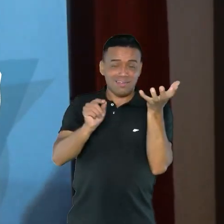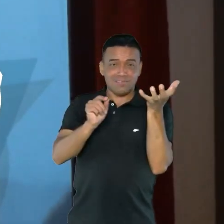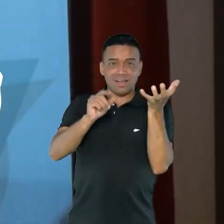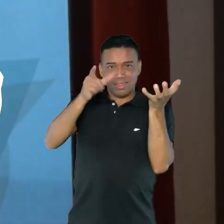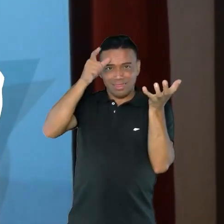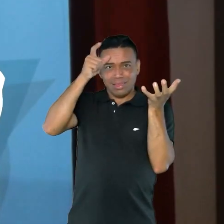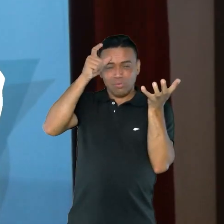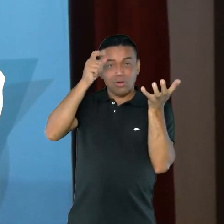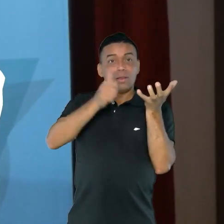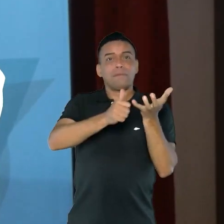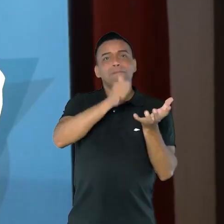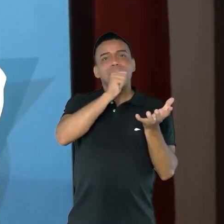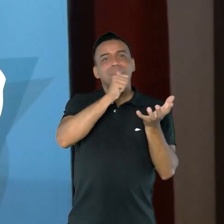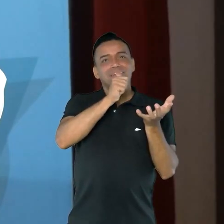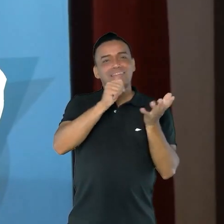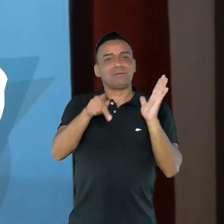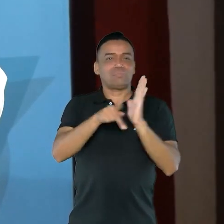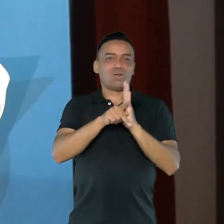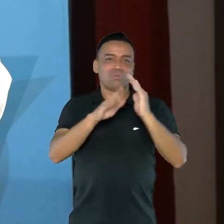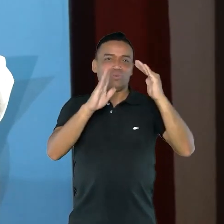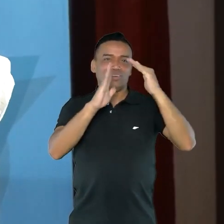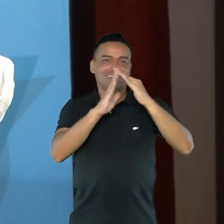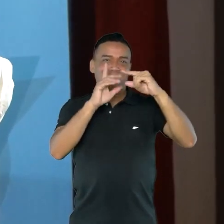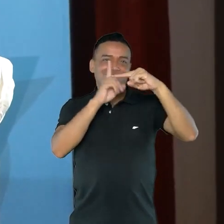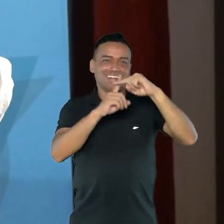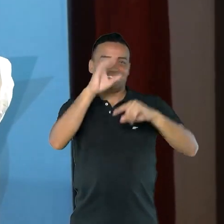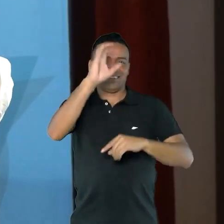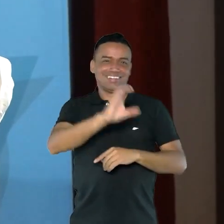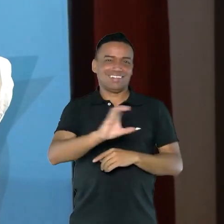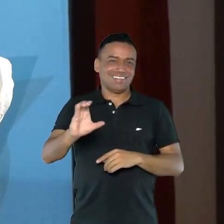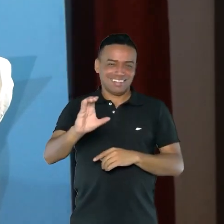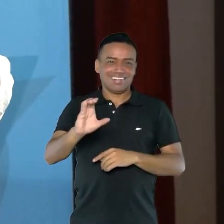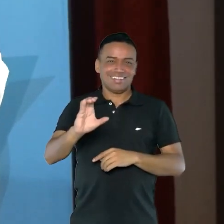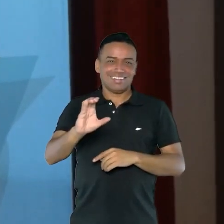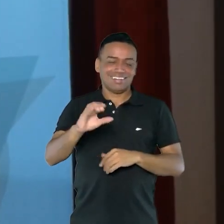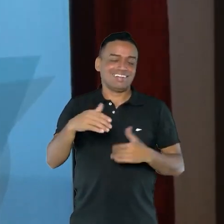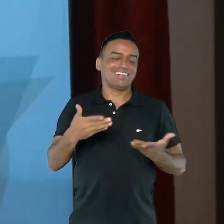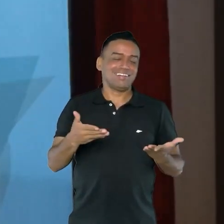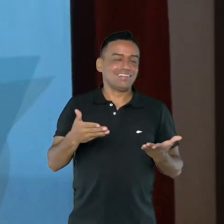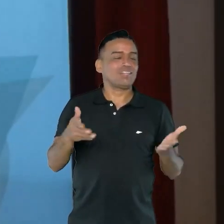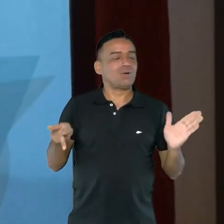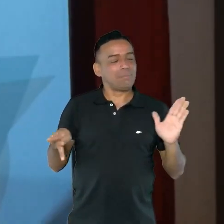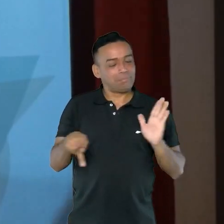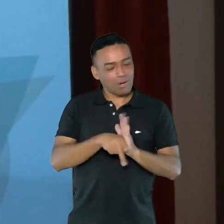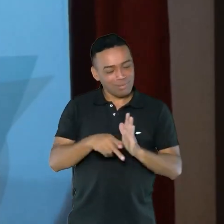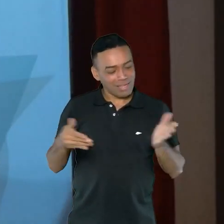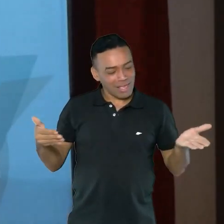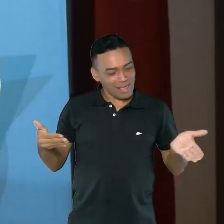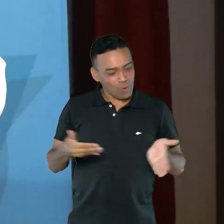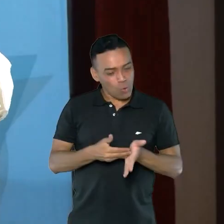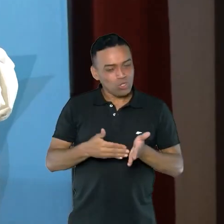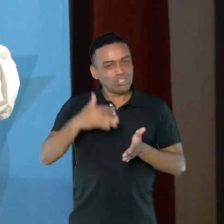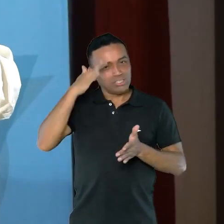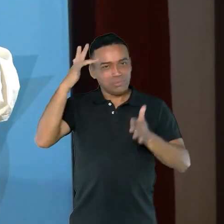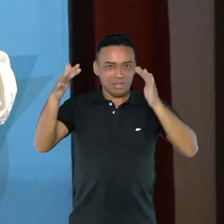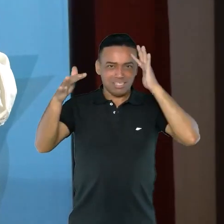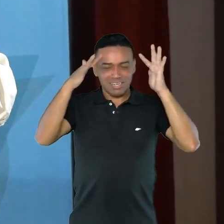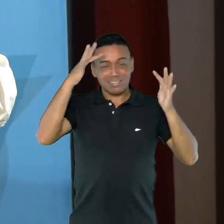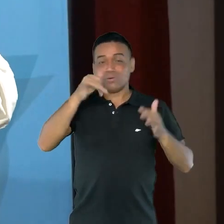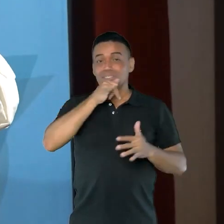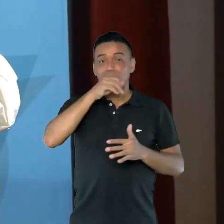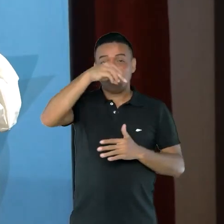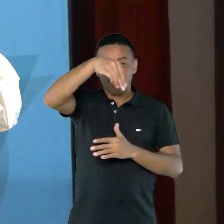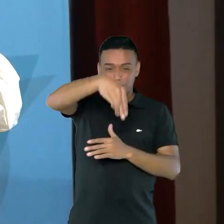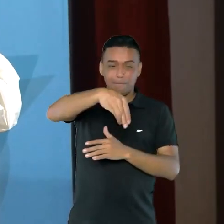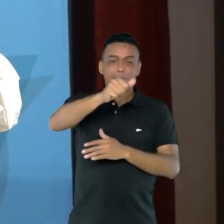jesuítas. Então, até hoje tem esse imaginário, né, de que o mate é do gaúcho, por exemplo, né? O mate é